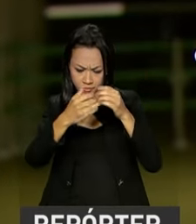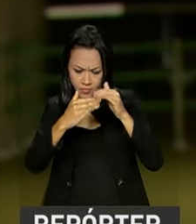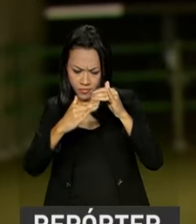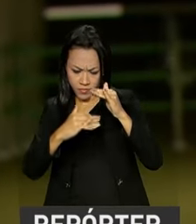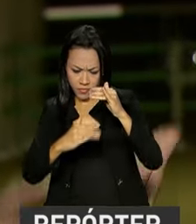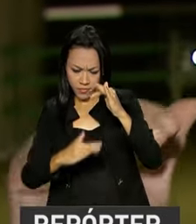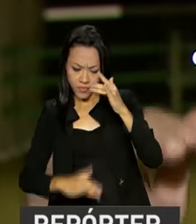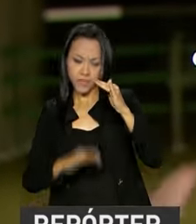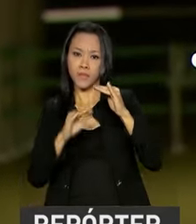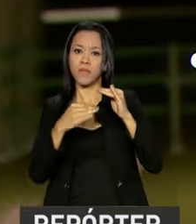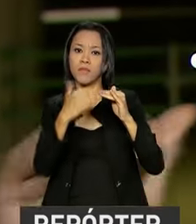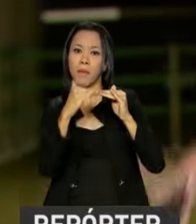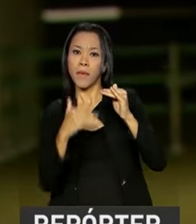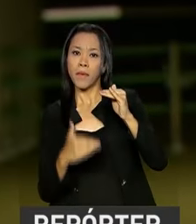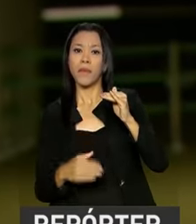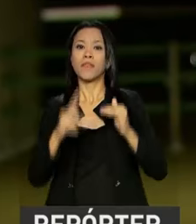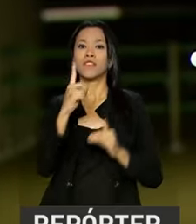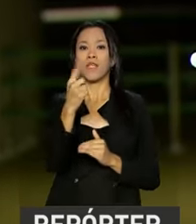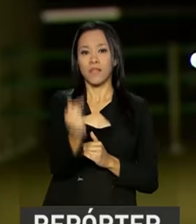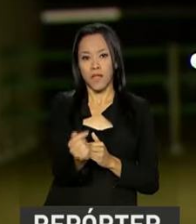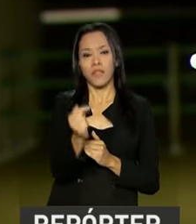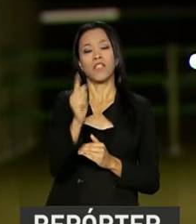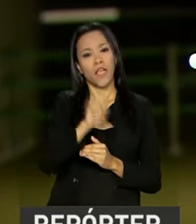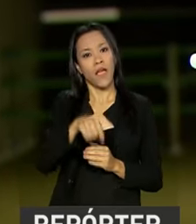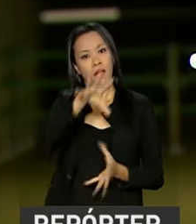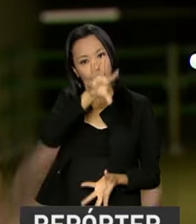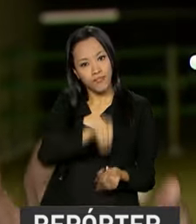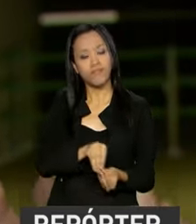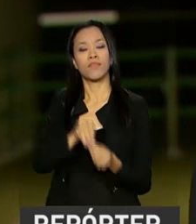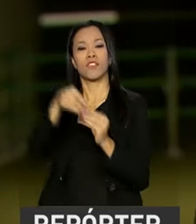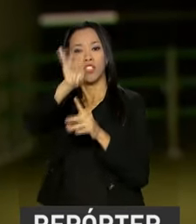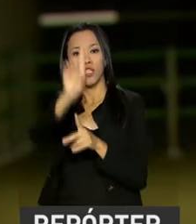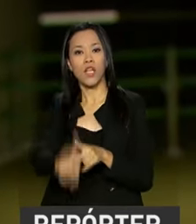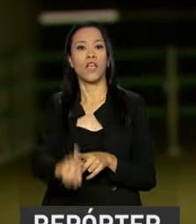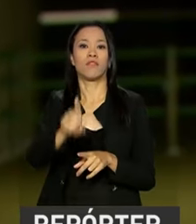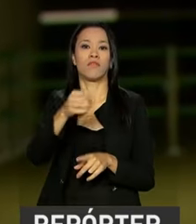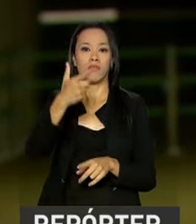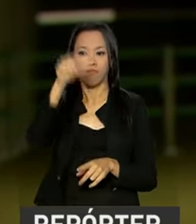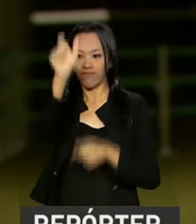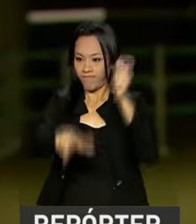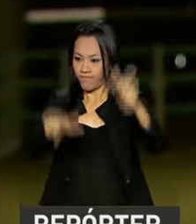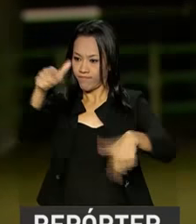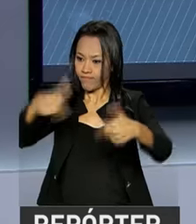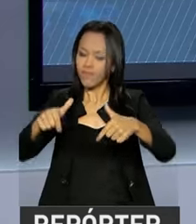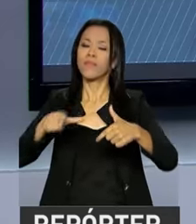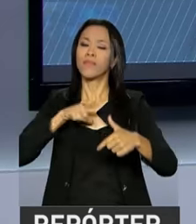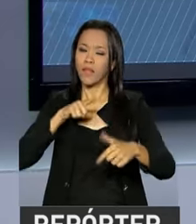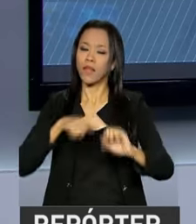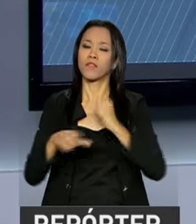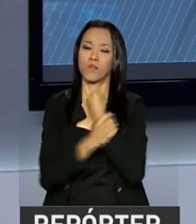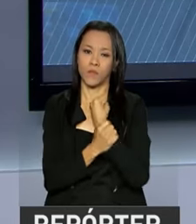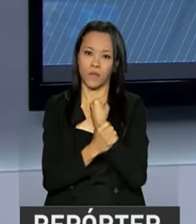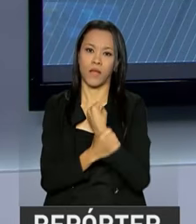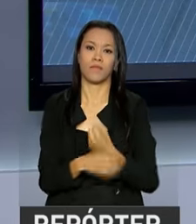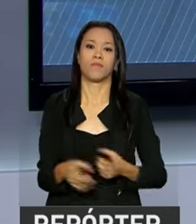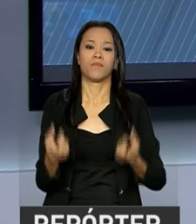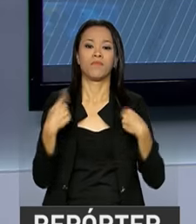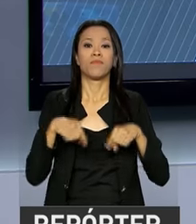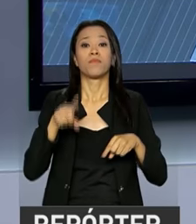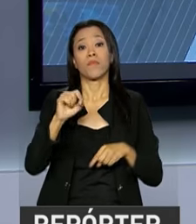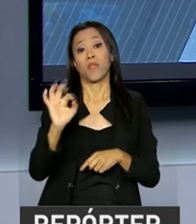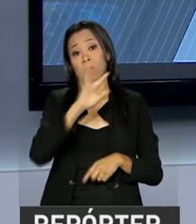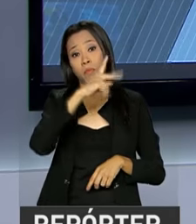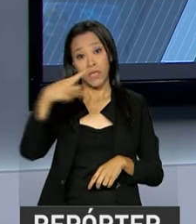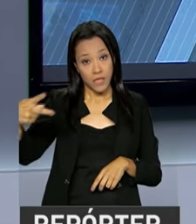pontos são os direitos constitucionais dos trabalhadores estão absolutamente garantidos e o presidente Michel